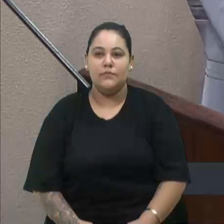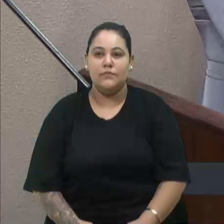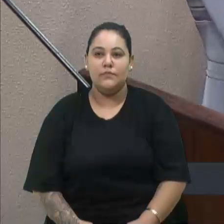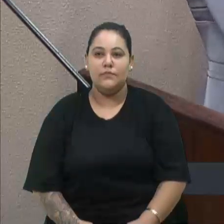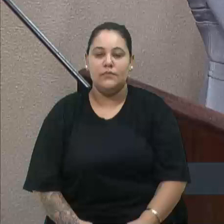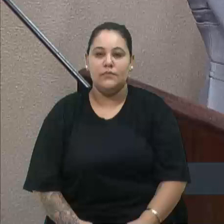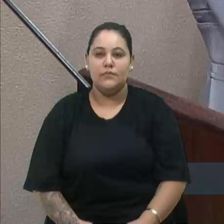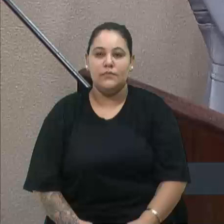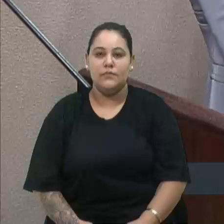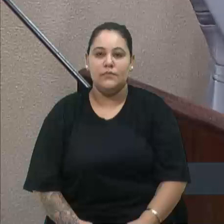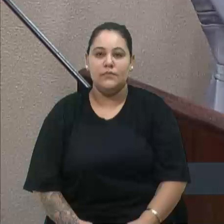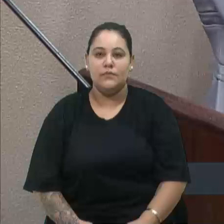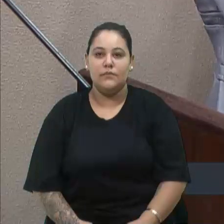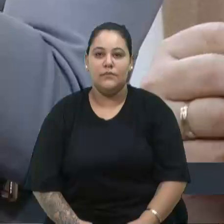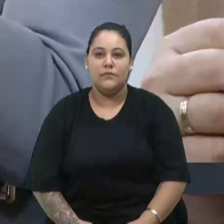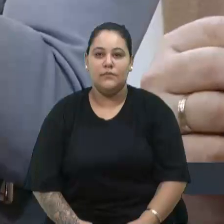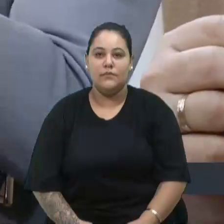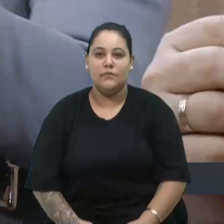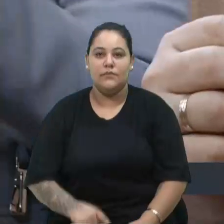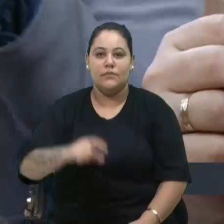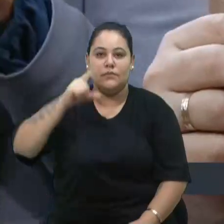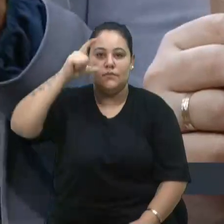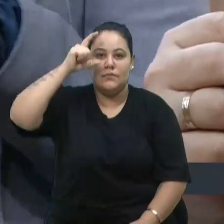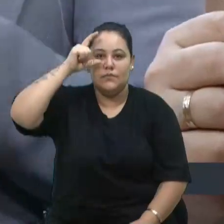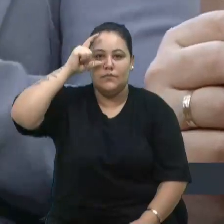Vereador Escalco.